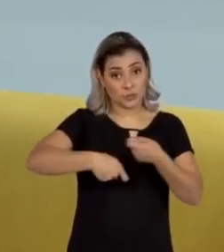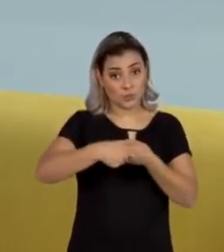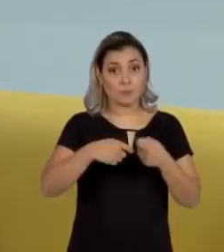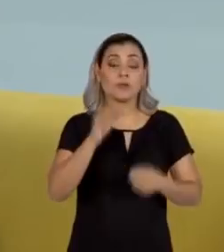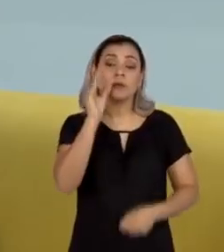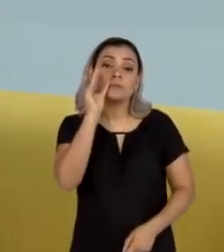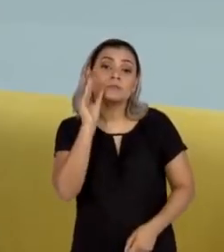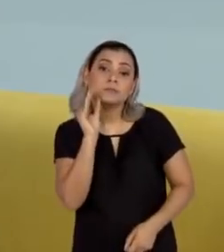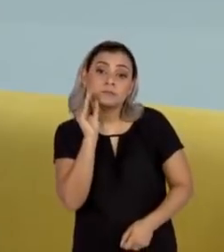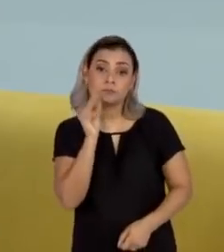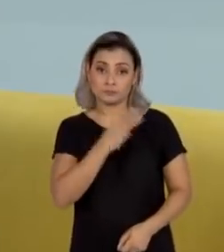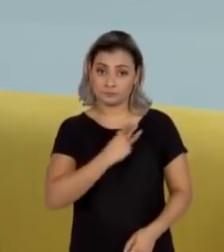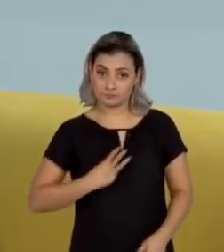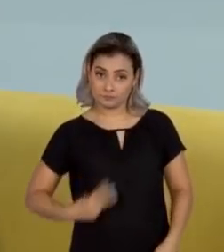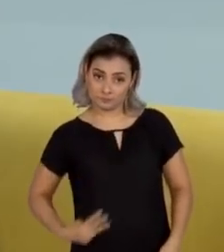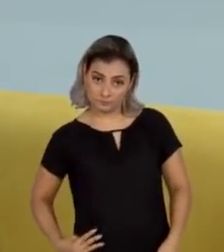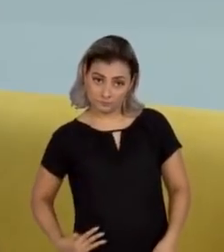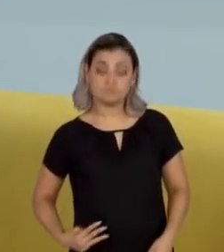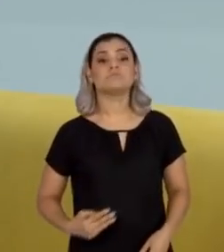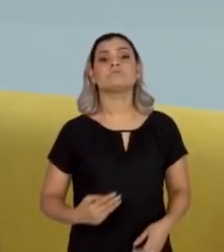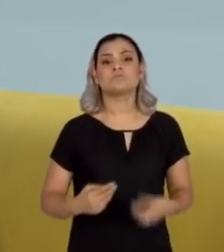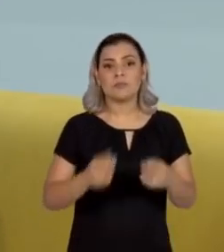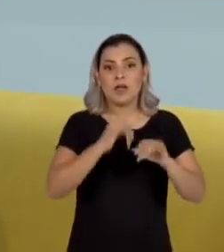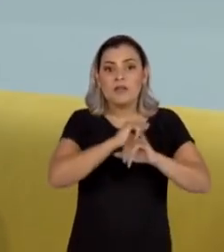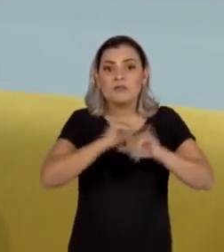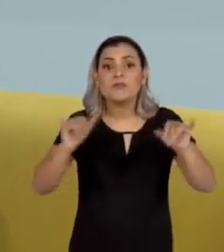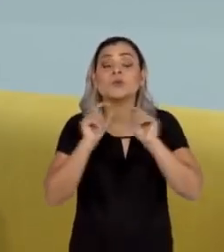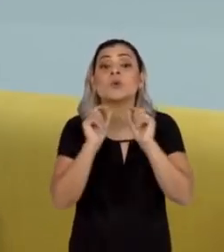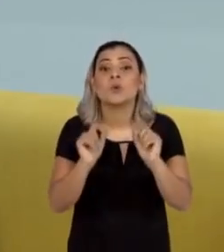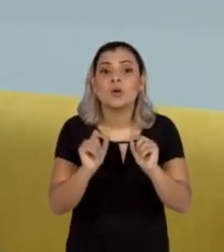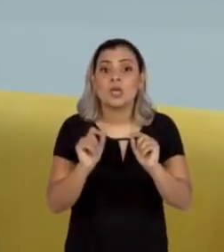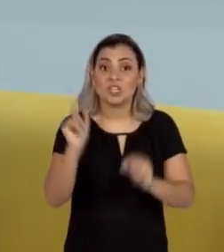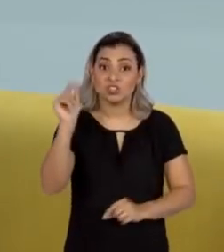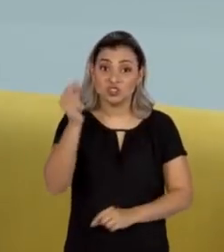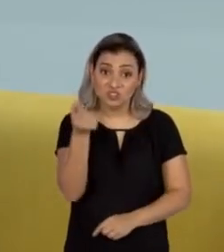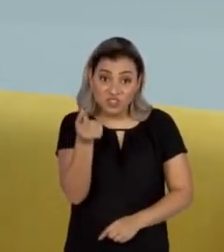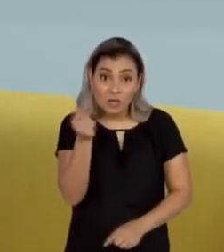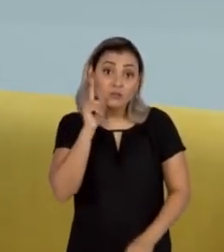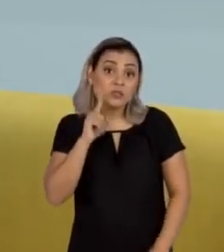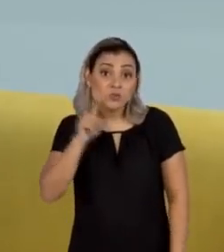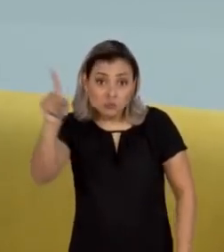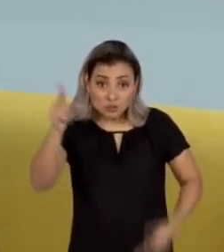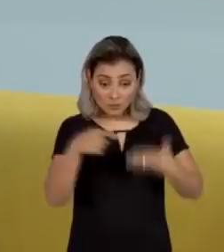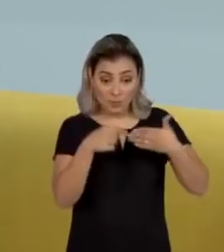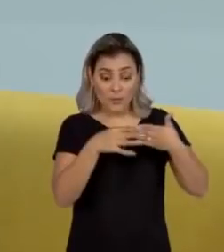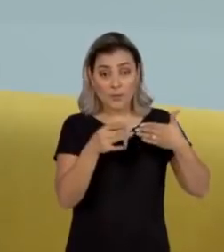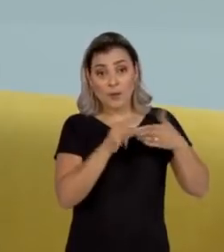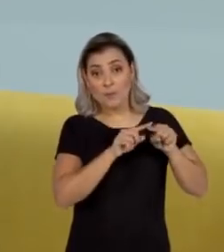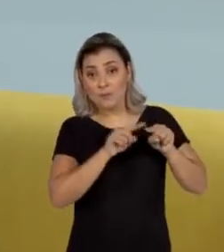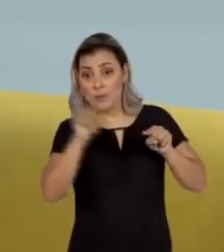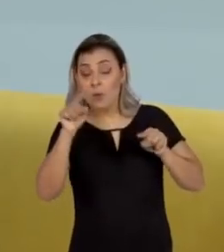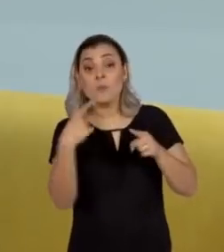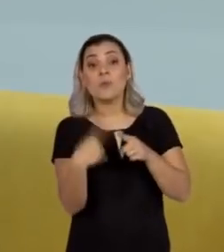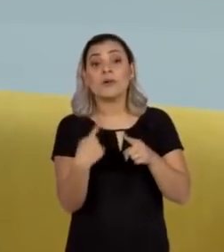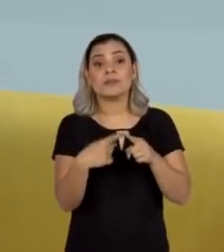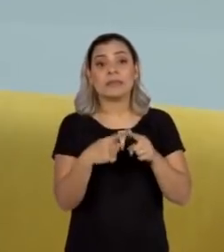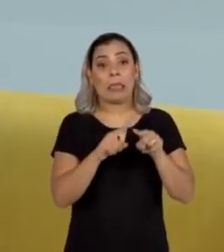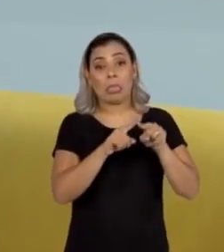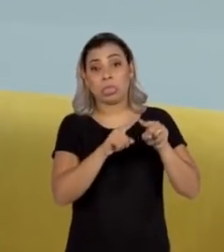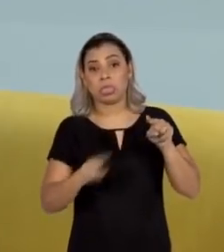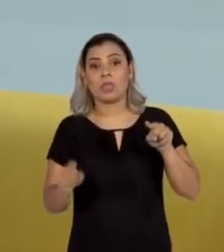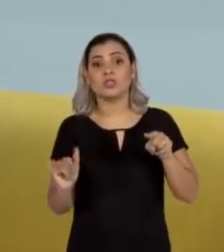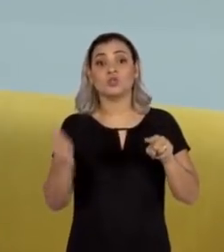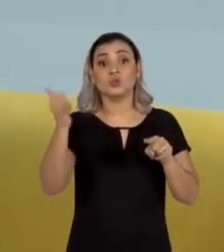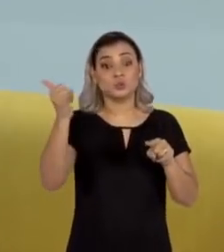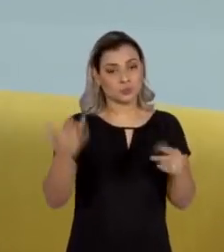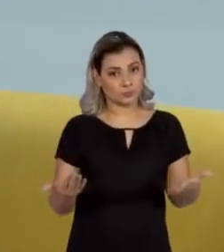Guedes, sobre a estimativa dele de que a moeda norte-americana teria alta por causa da inflação controlada e da baixa dos